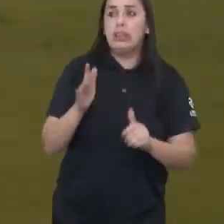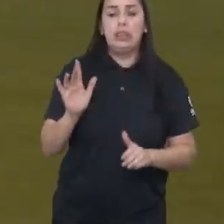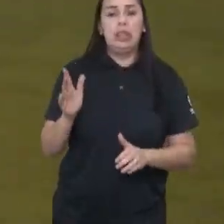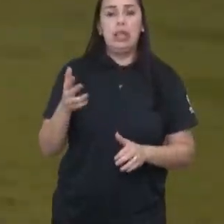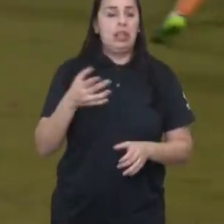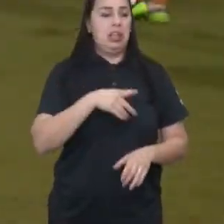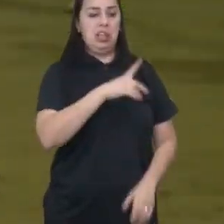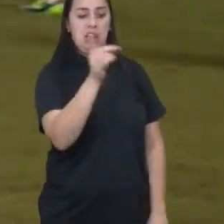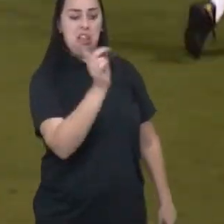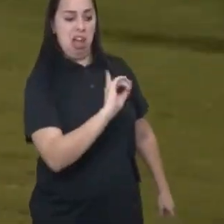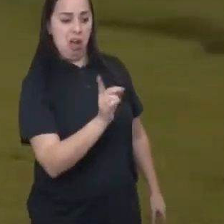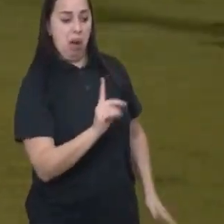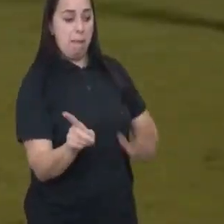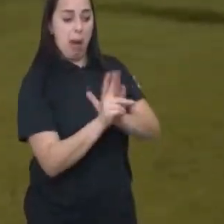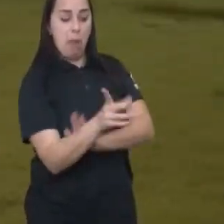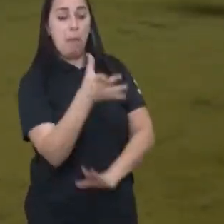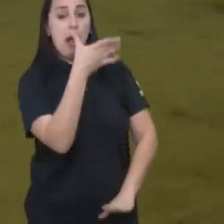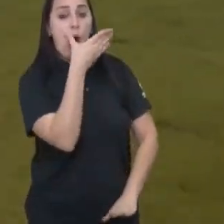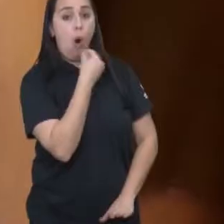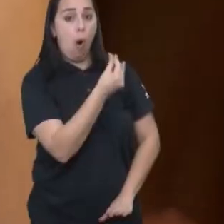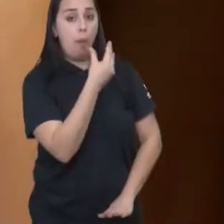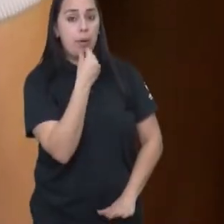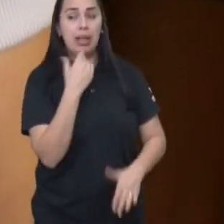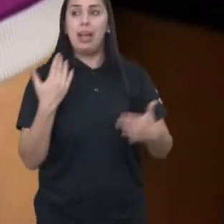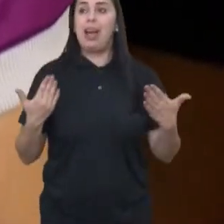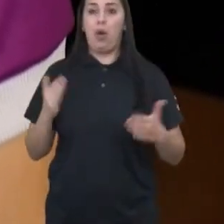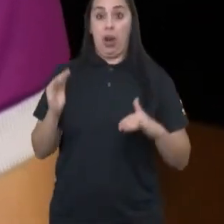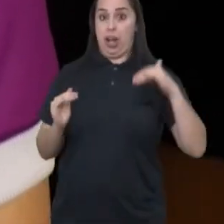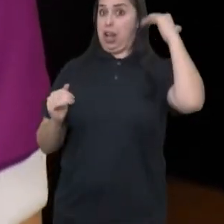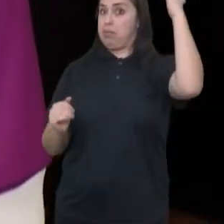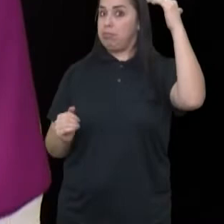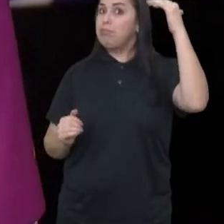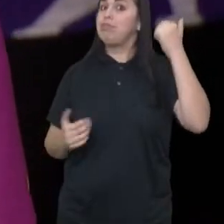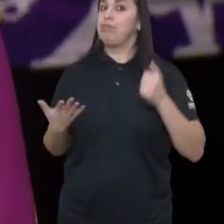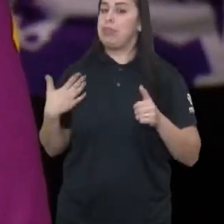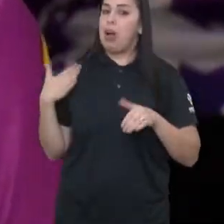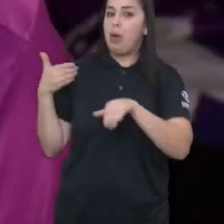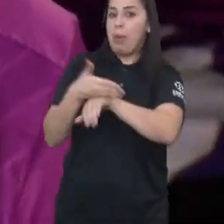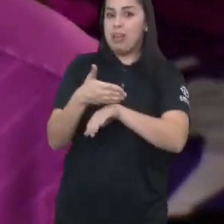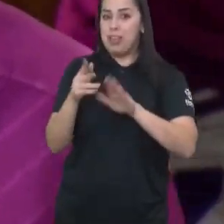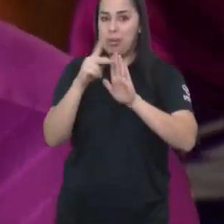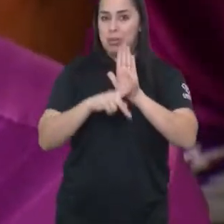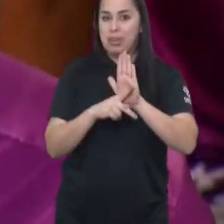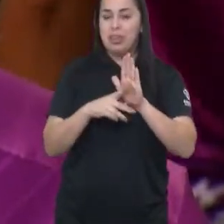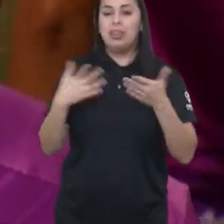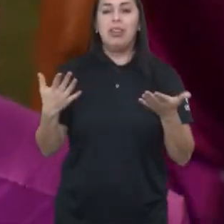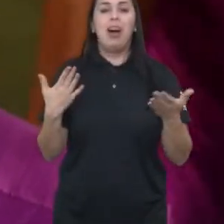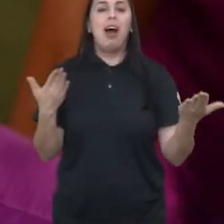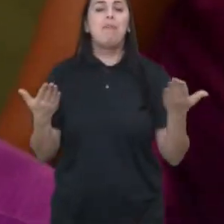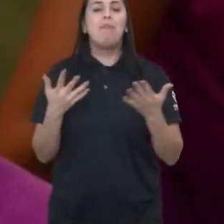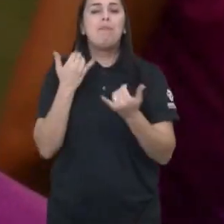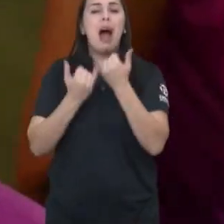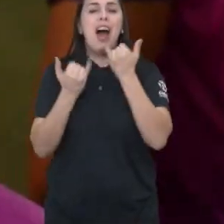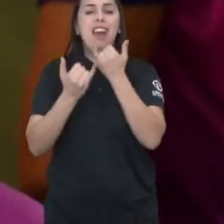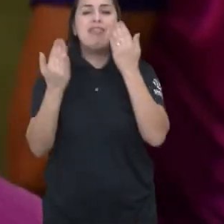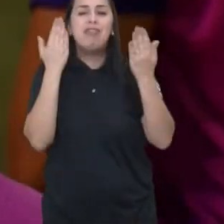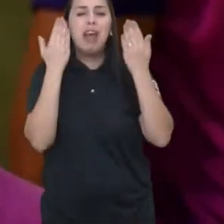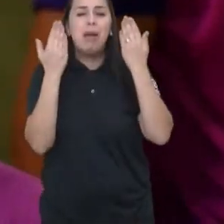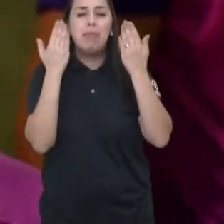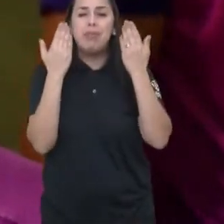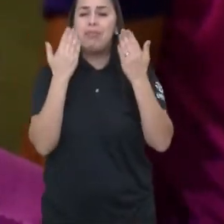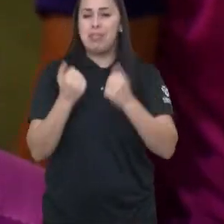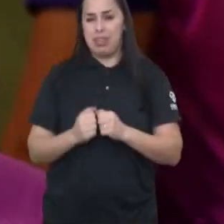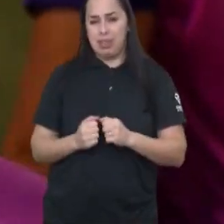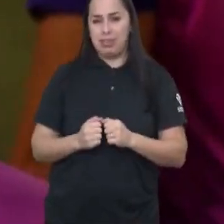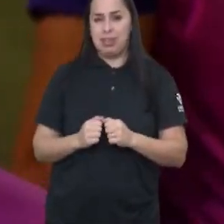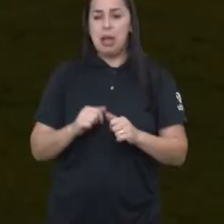decidiu dar oportunidade para outras mulheres resultado o projeto tornou terapia no momento em que ela mais